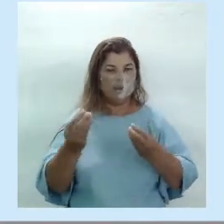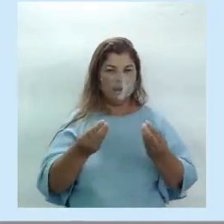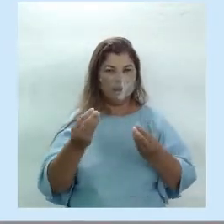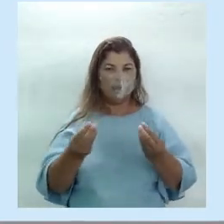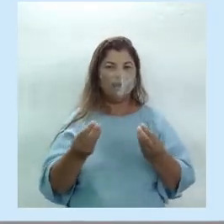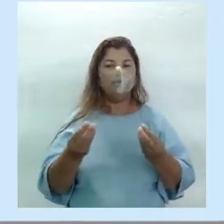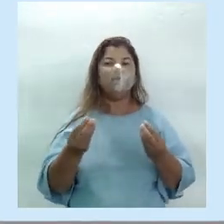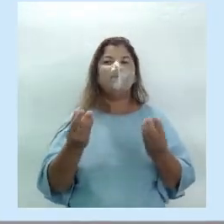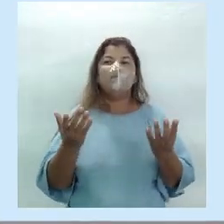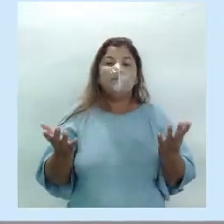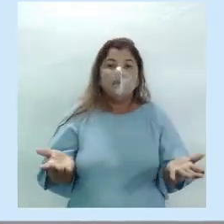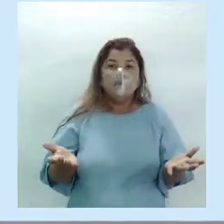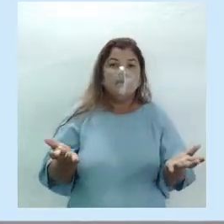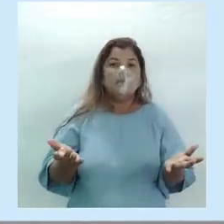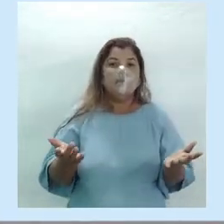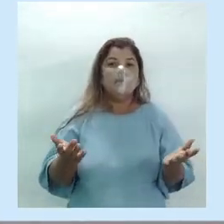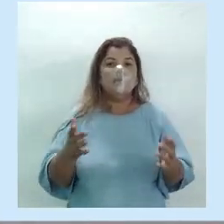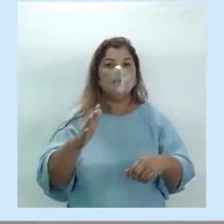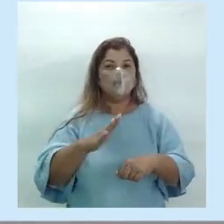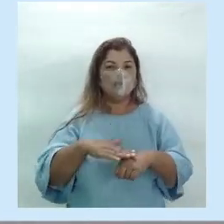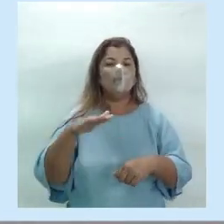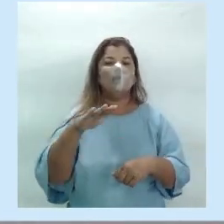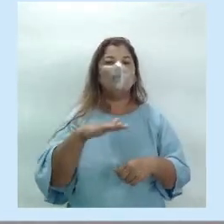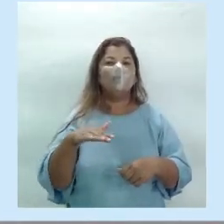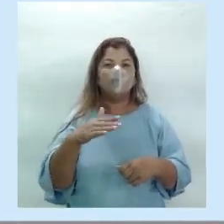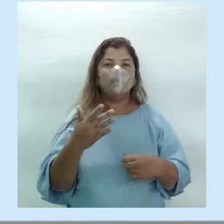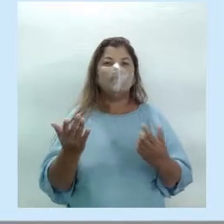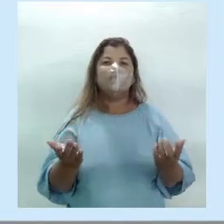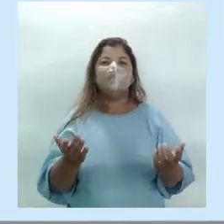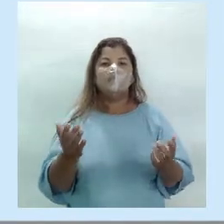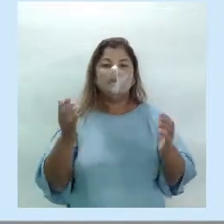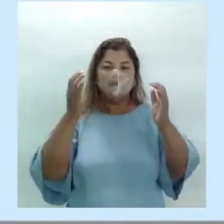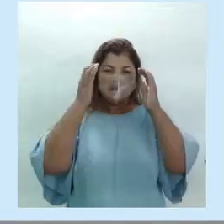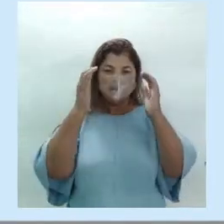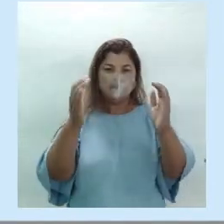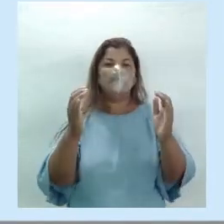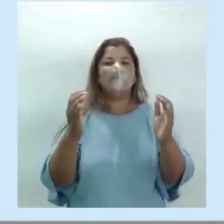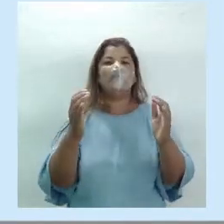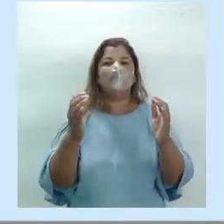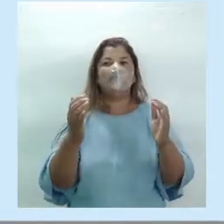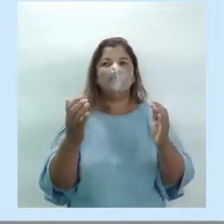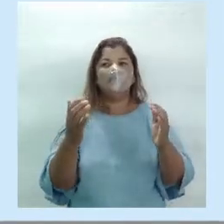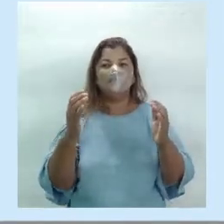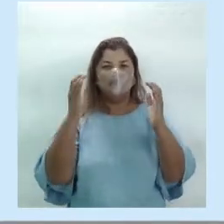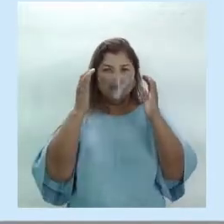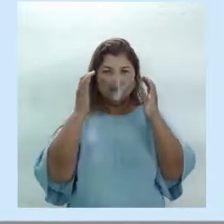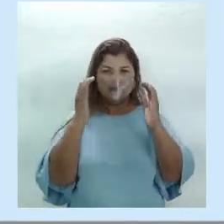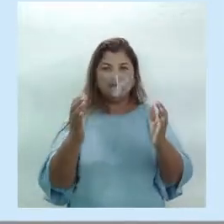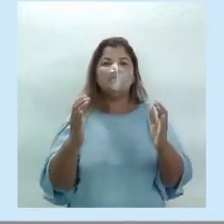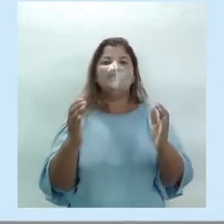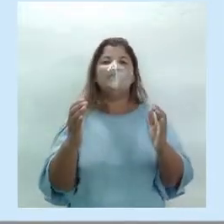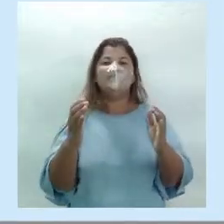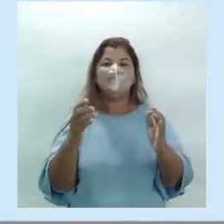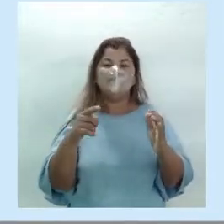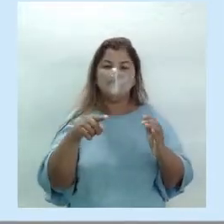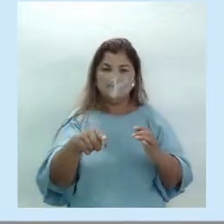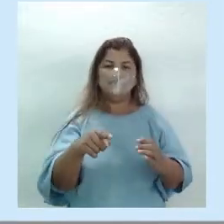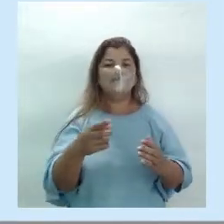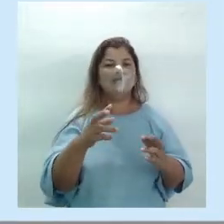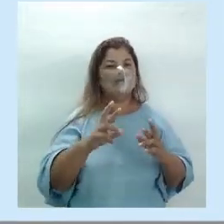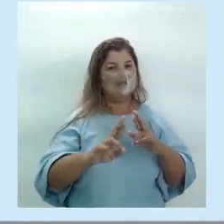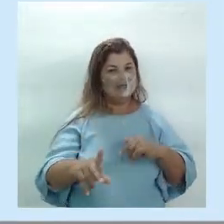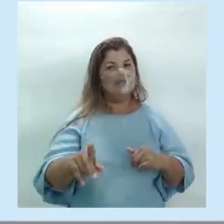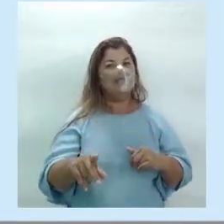a seguinte questão. Vamos lá aqui. É essa questão que eu falo justamente, esse